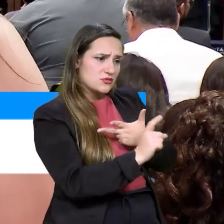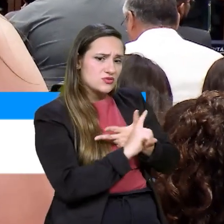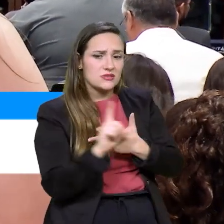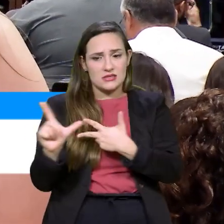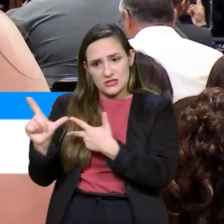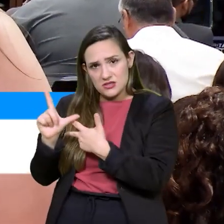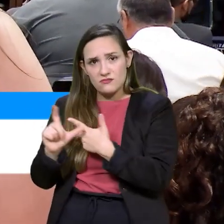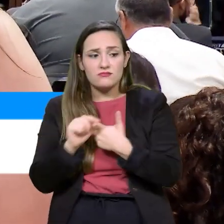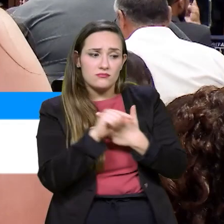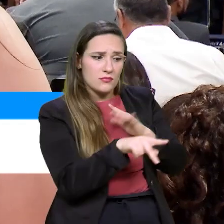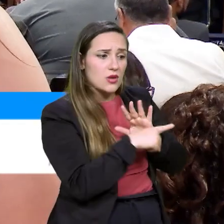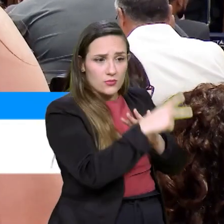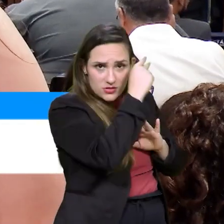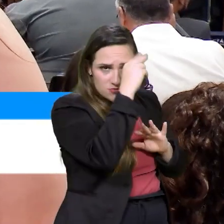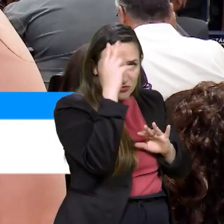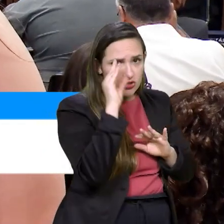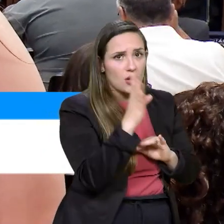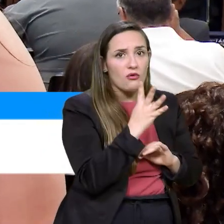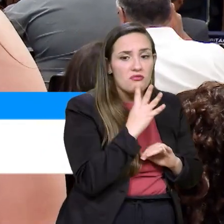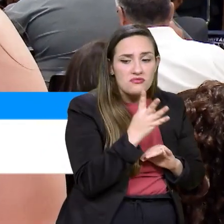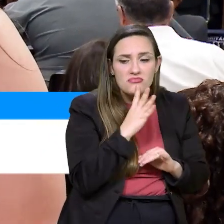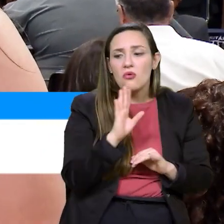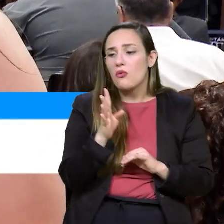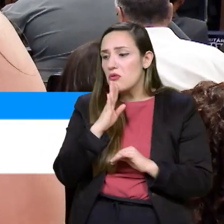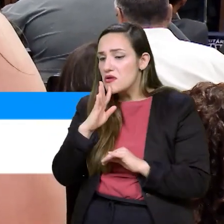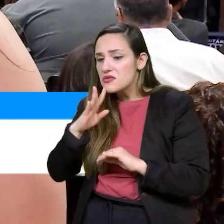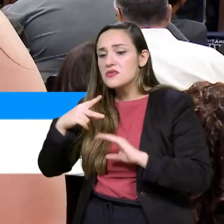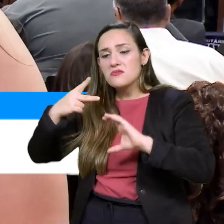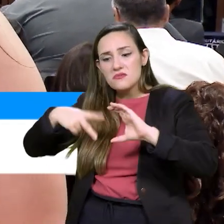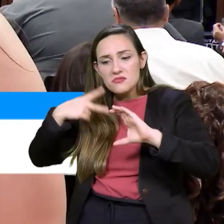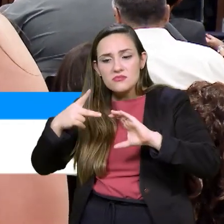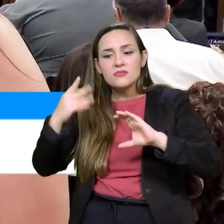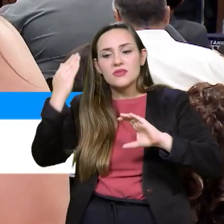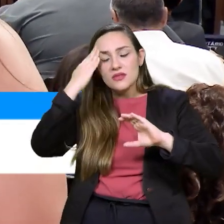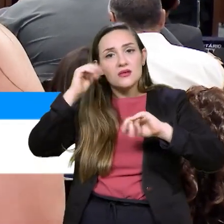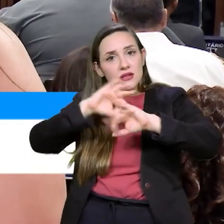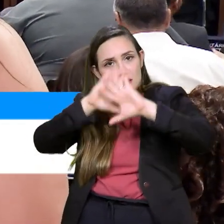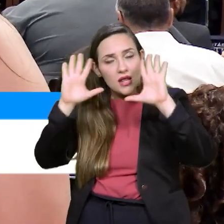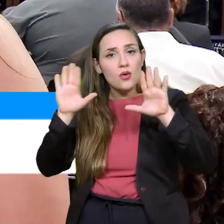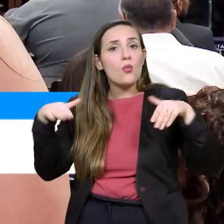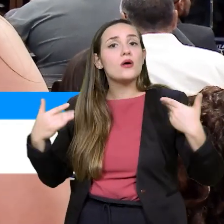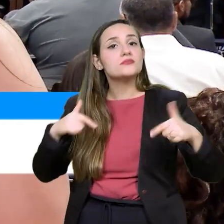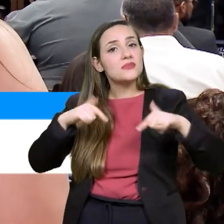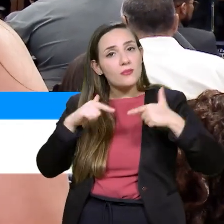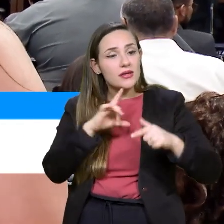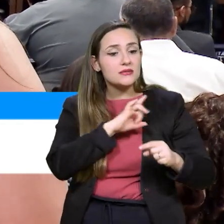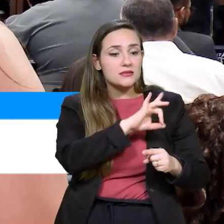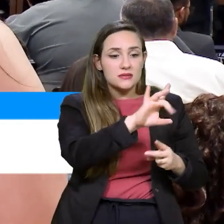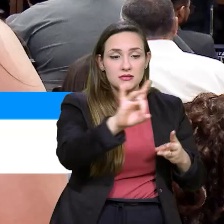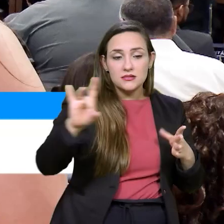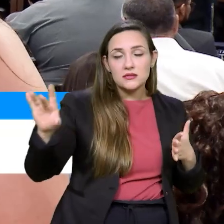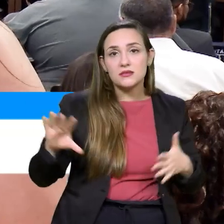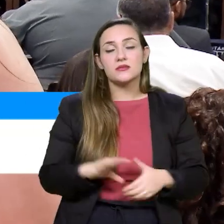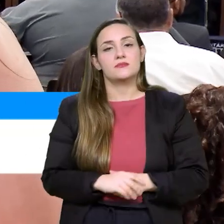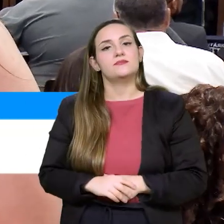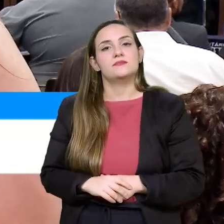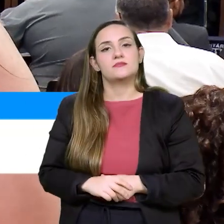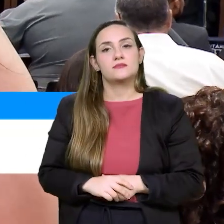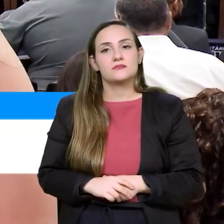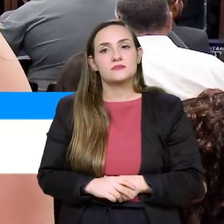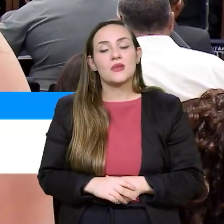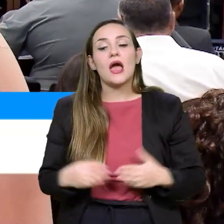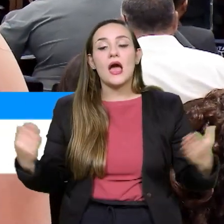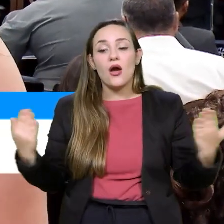conhecer o legislativo do município, conhecer o executivo do município, passaram pelos setores, entendendo um pouquinho do trabalho de cada